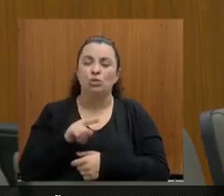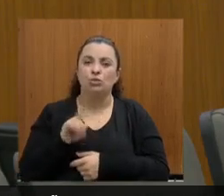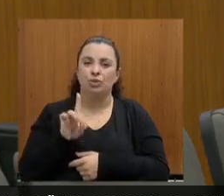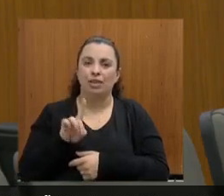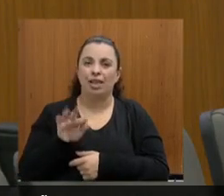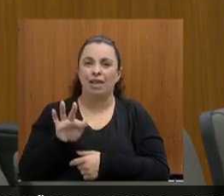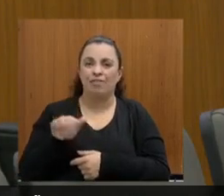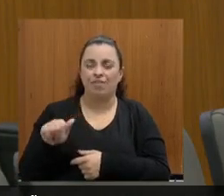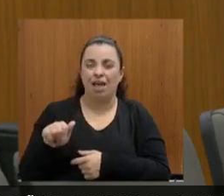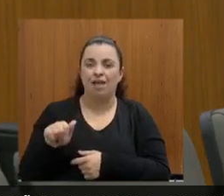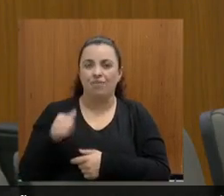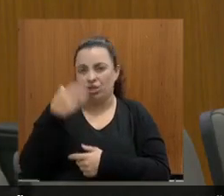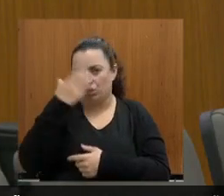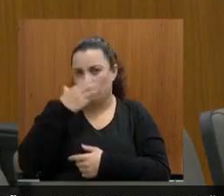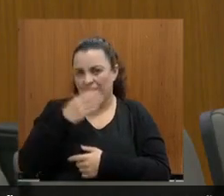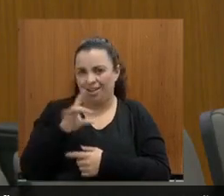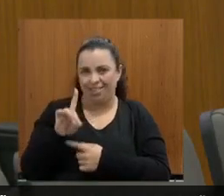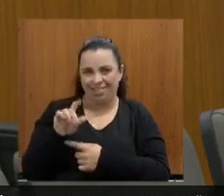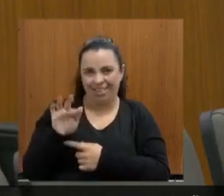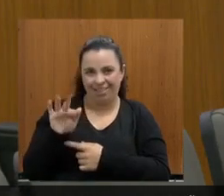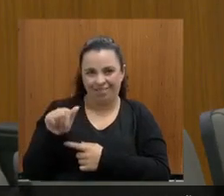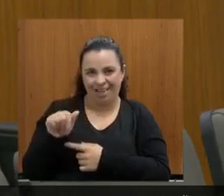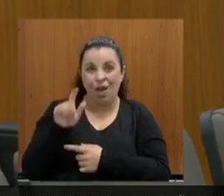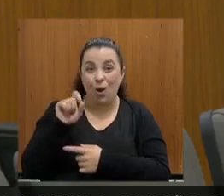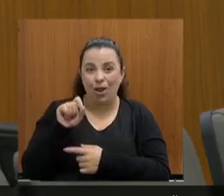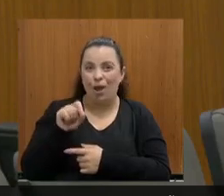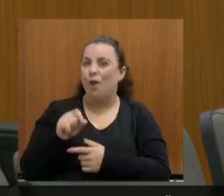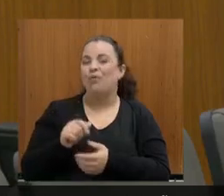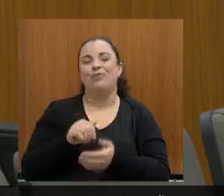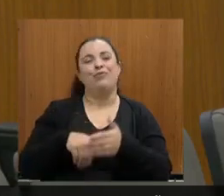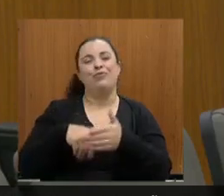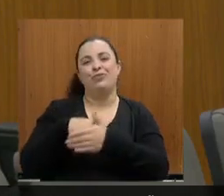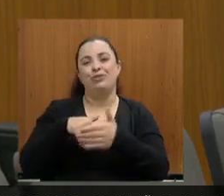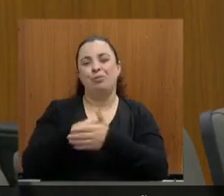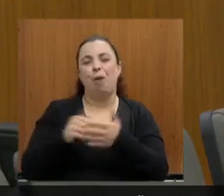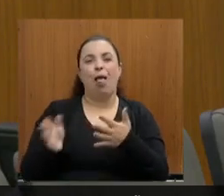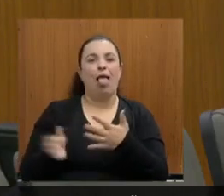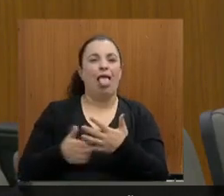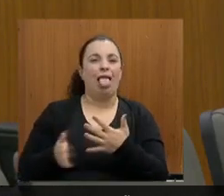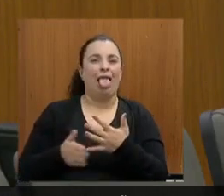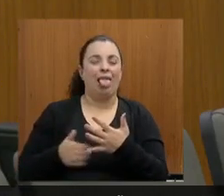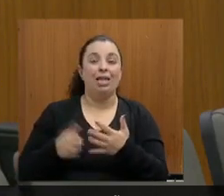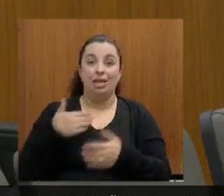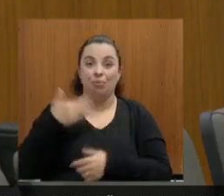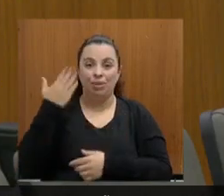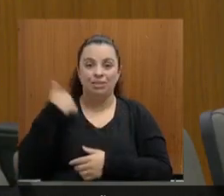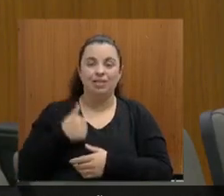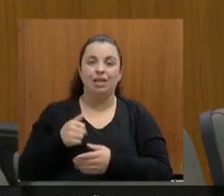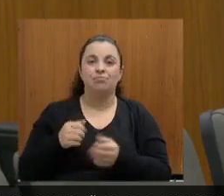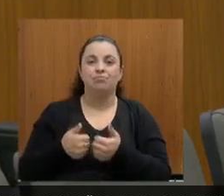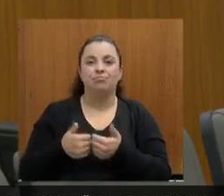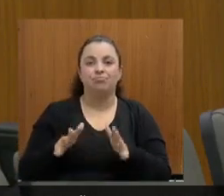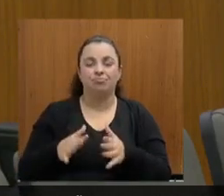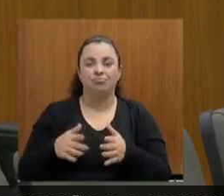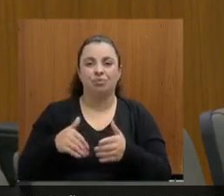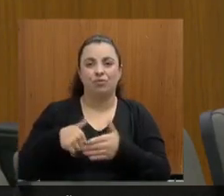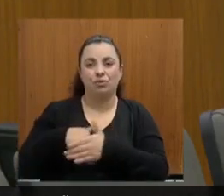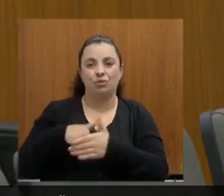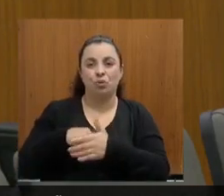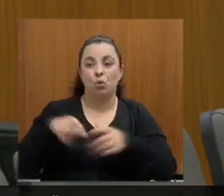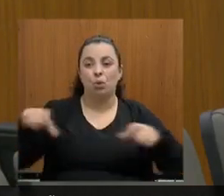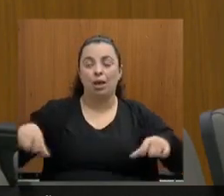você sabe o que é que eu defe a né o departamento de futebol amador ele comecei no campo de terra e jogando e que hoje está